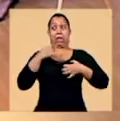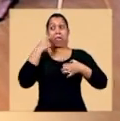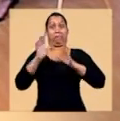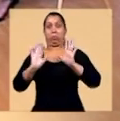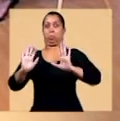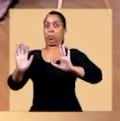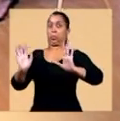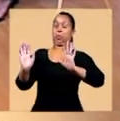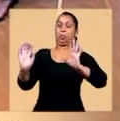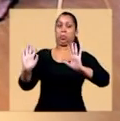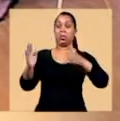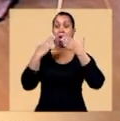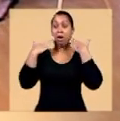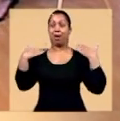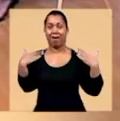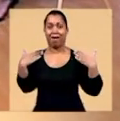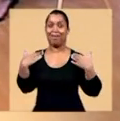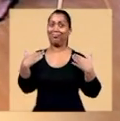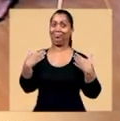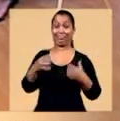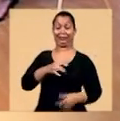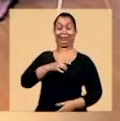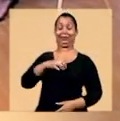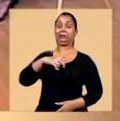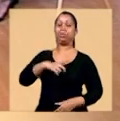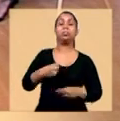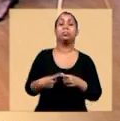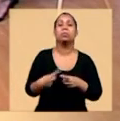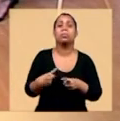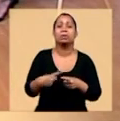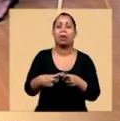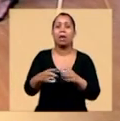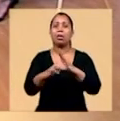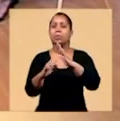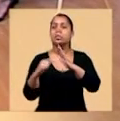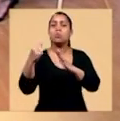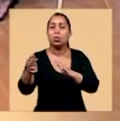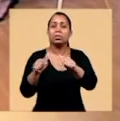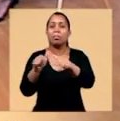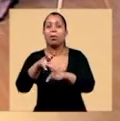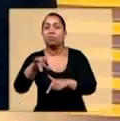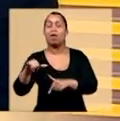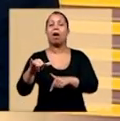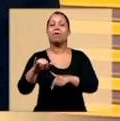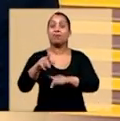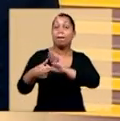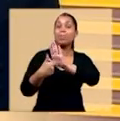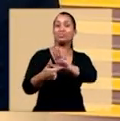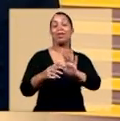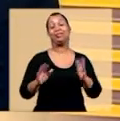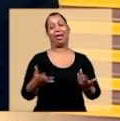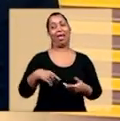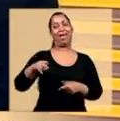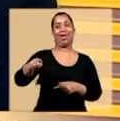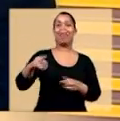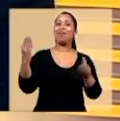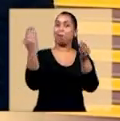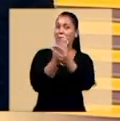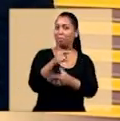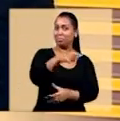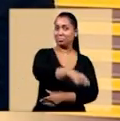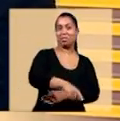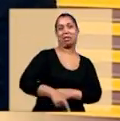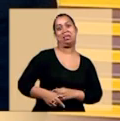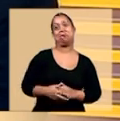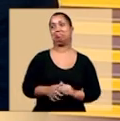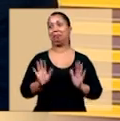mexer com o advogado, né? E expor o caso, morre de medo. Porque numa próxima empresa que ela vai trabalhar, isso vai aparecer. Então, ela fala, ela entrou